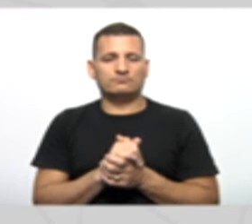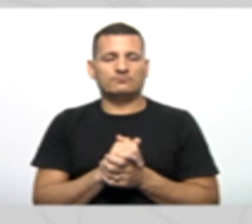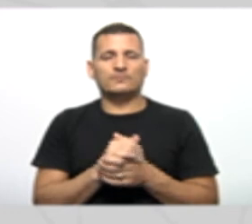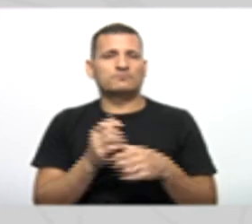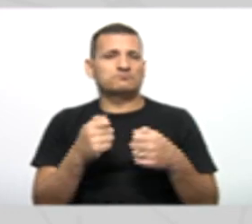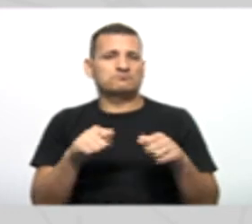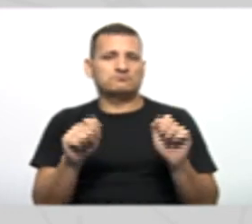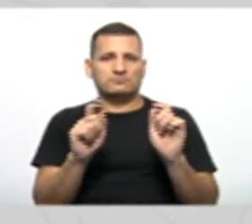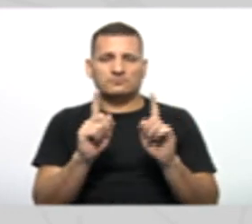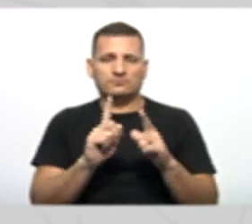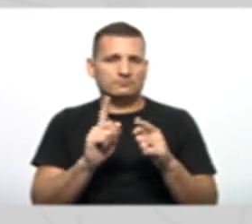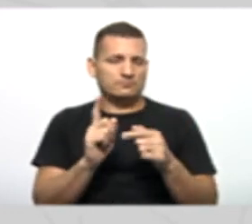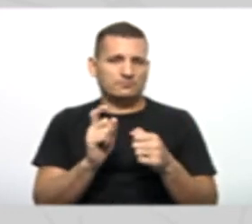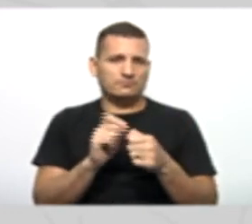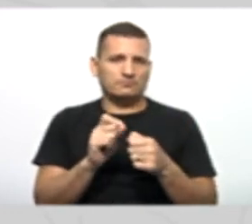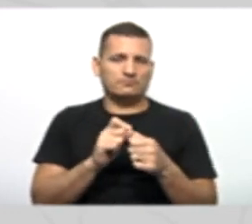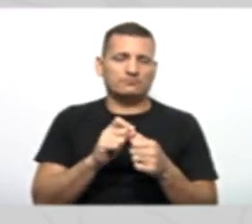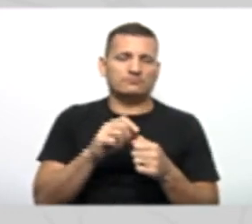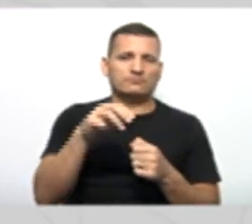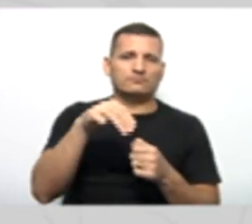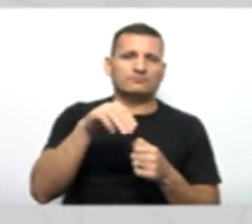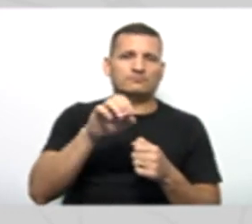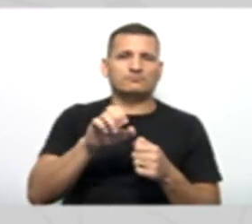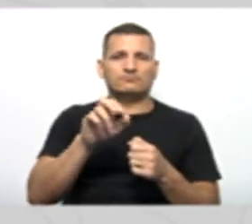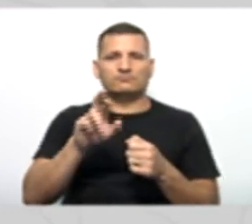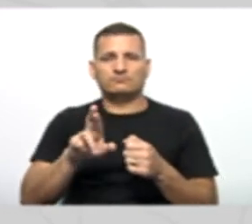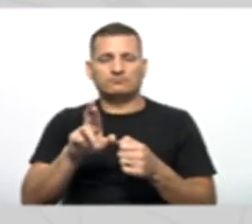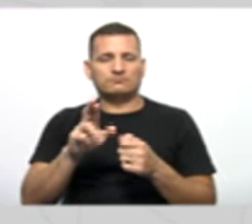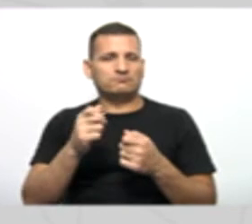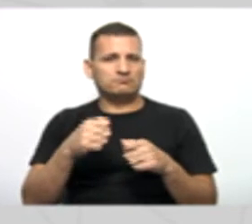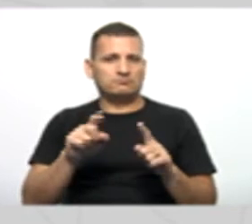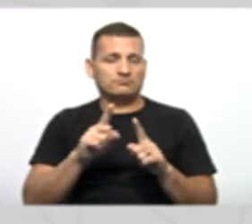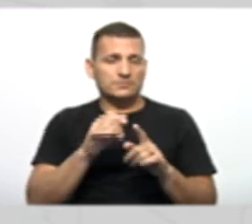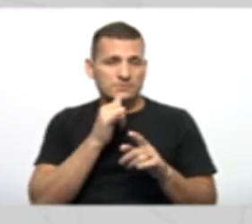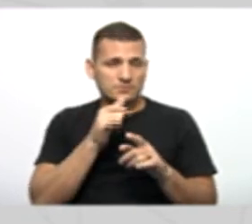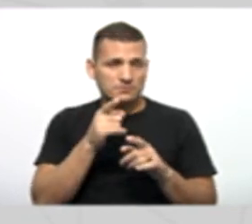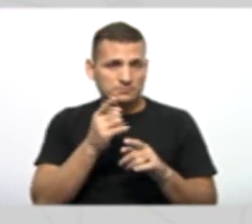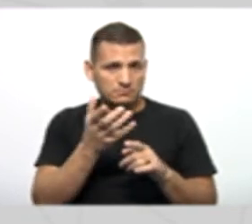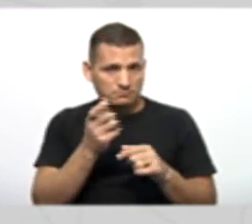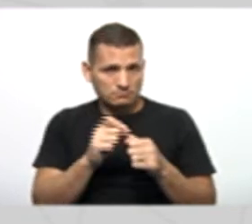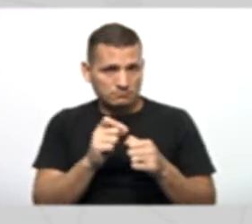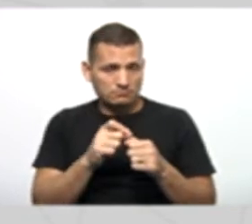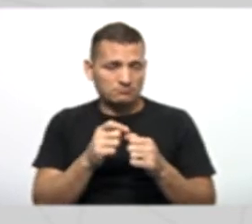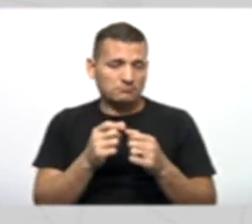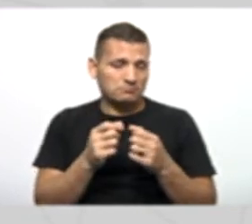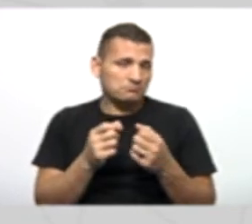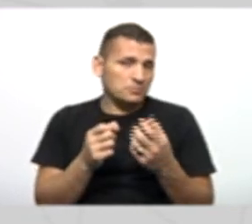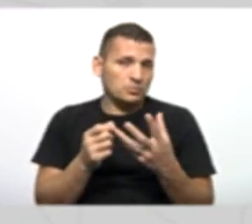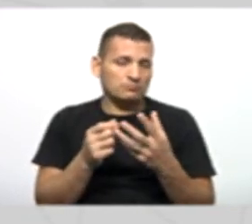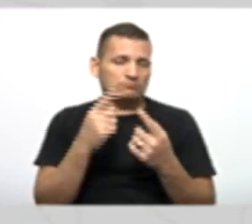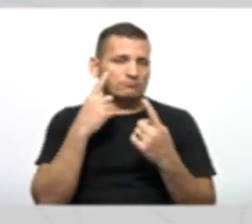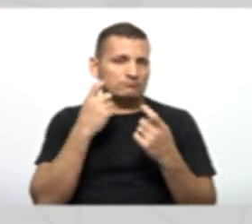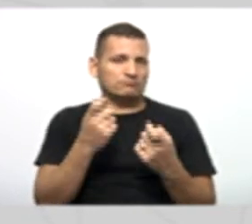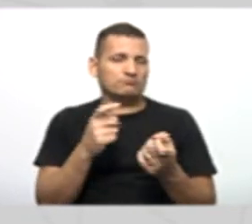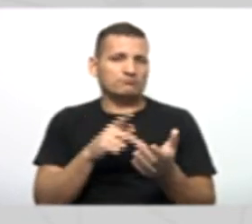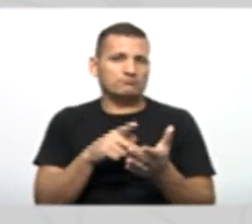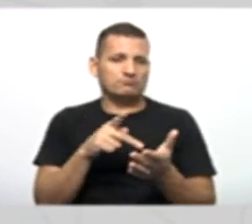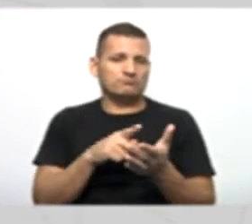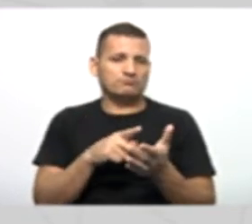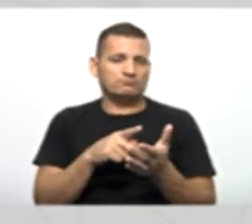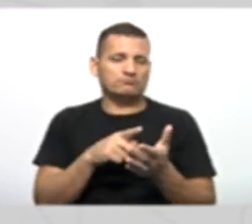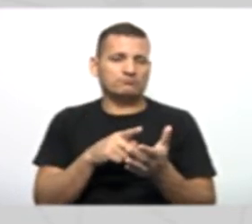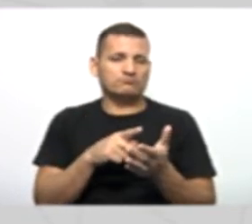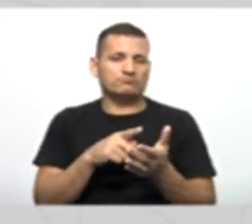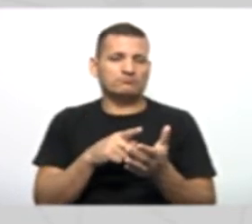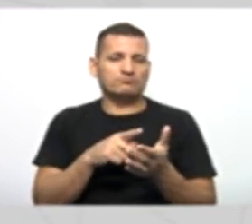você quiser fazer o modelo relacional, o modelo entidade de relacionamento, muito bem, é muito interessante. Pode fazer e colocar, que vai dar